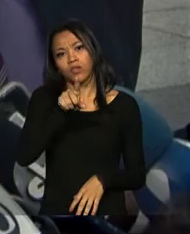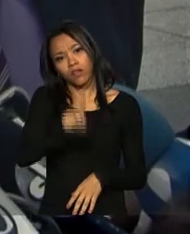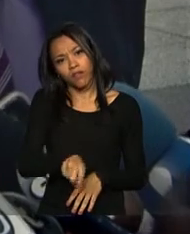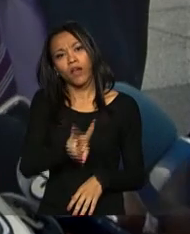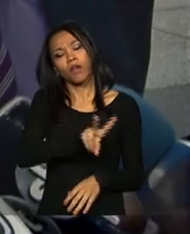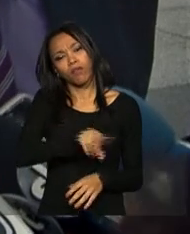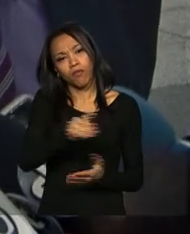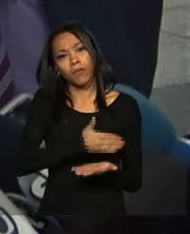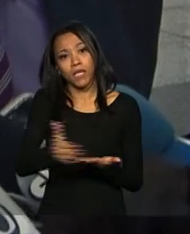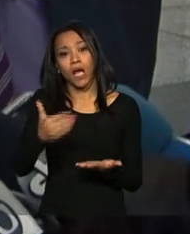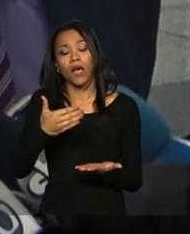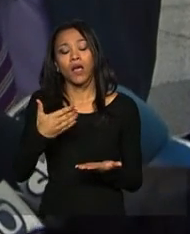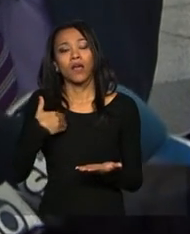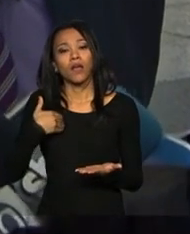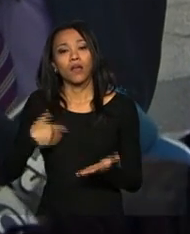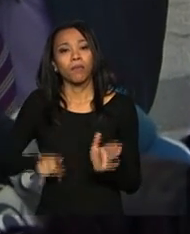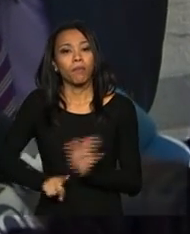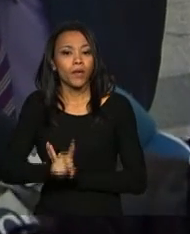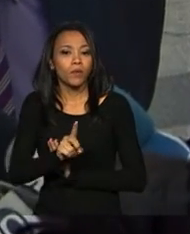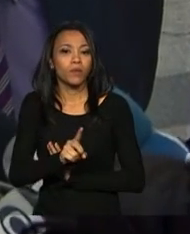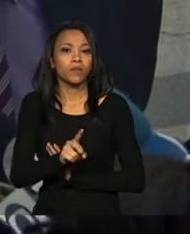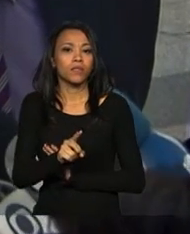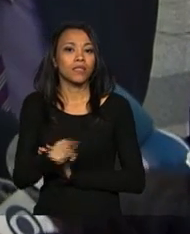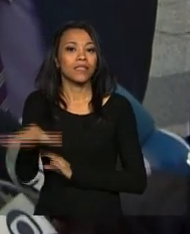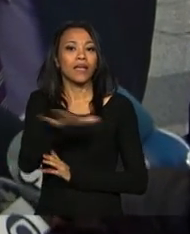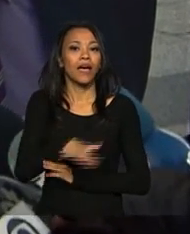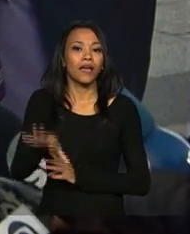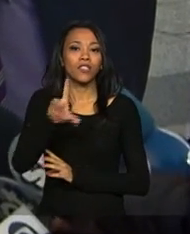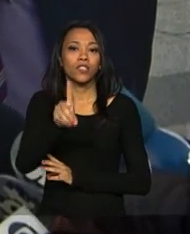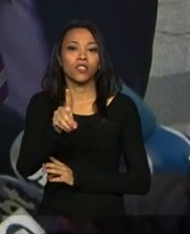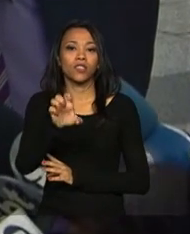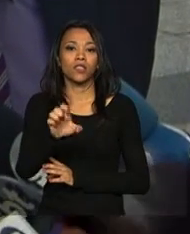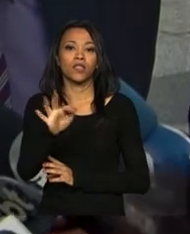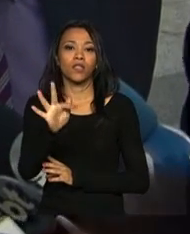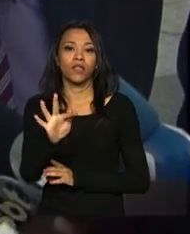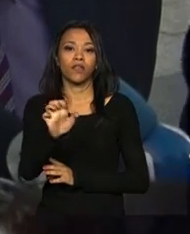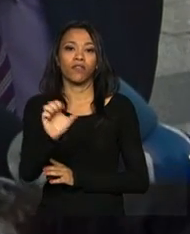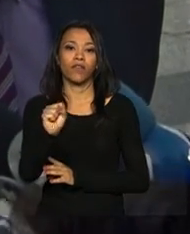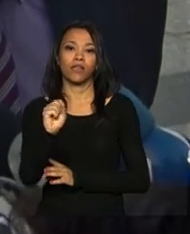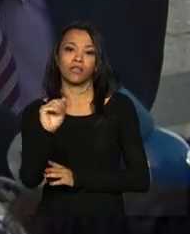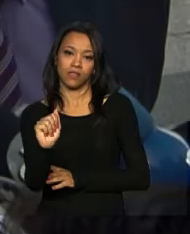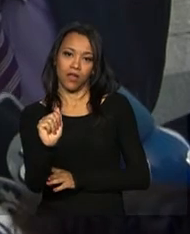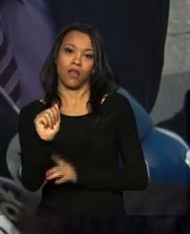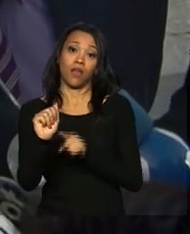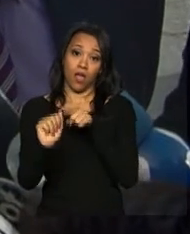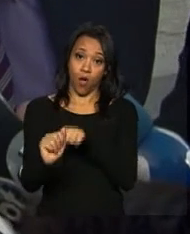algum tempo. Que é um programa que beneficia... A Federação na área de defesa também fez parte dessa conversa? Não, hoje não, mas é uma